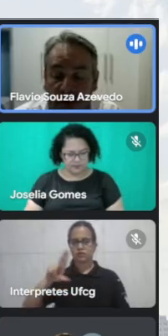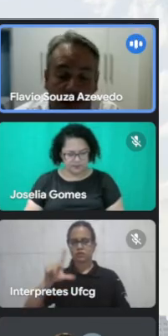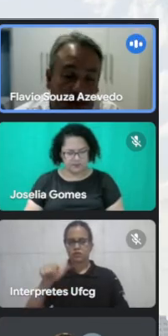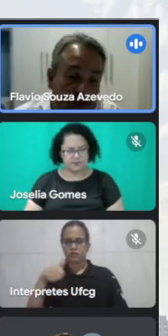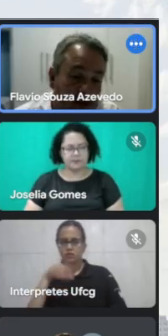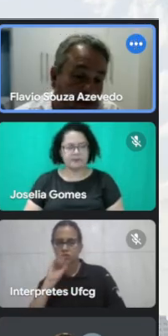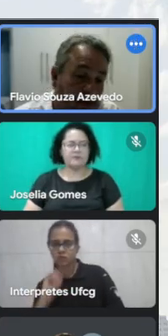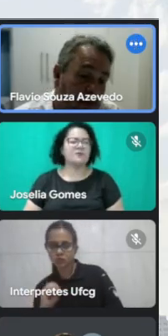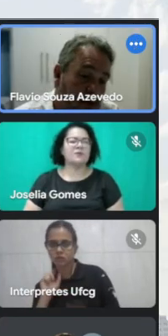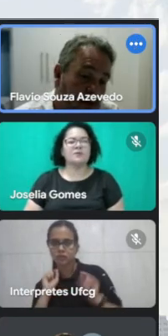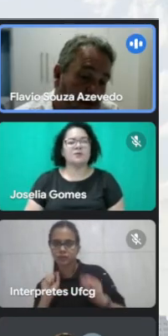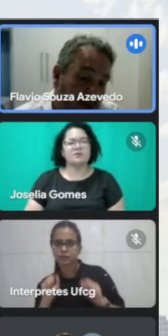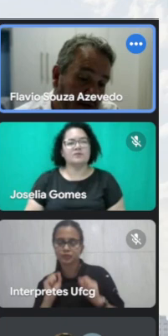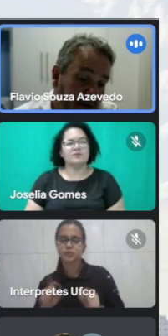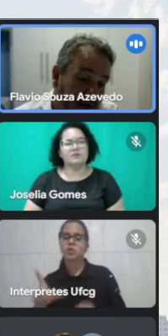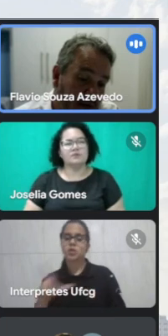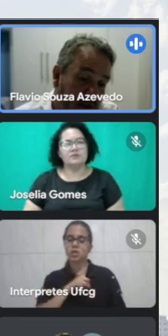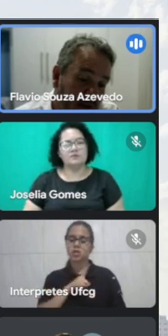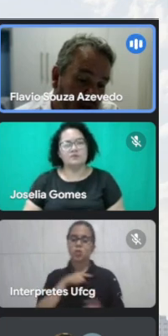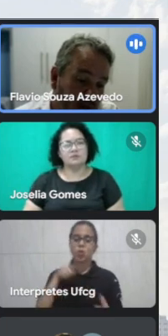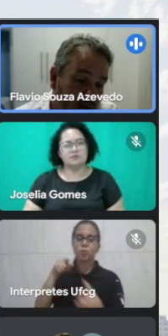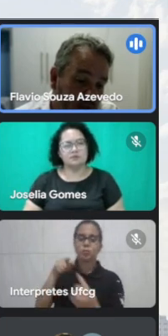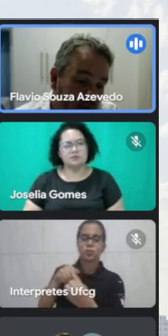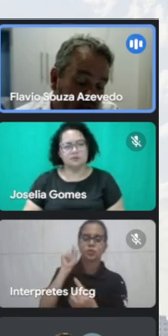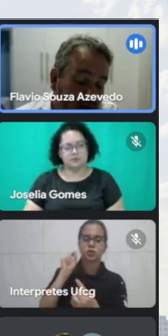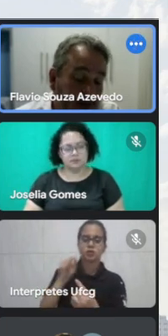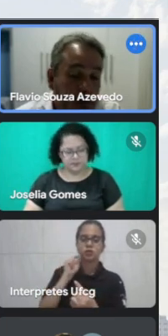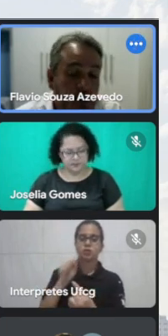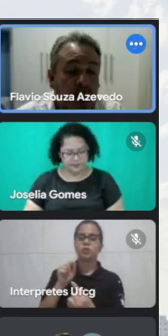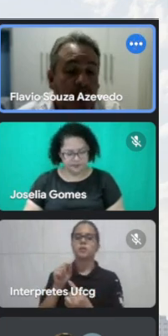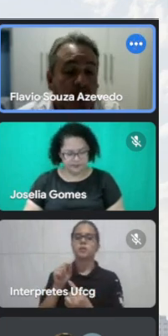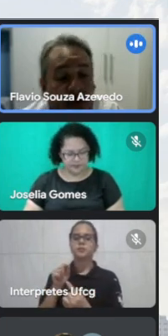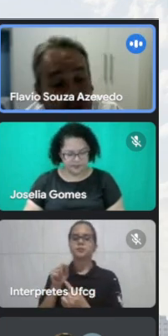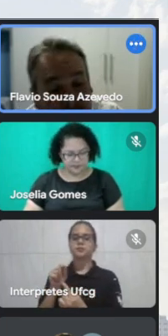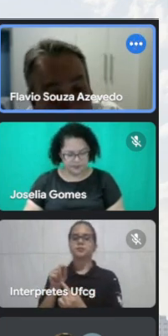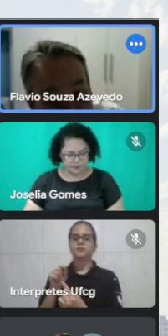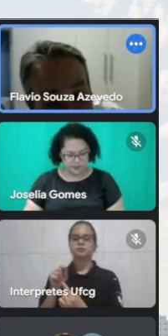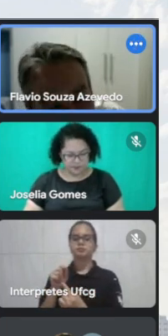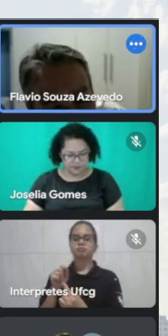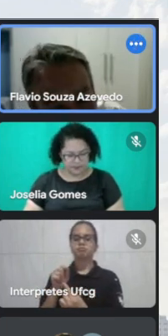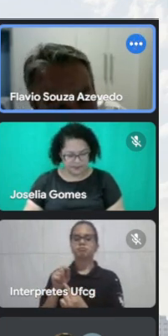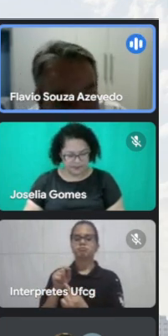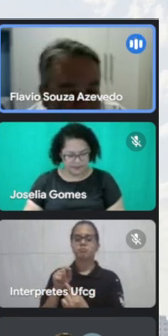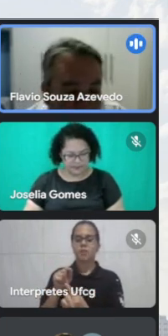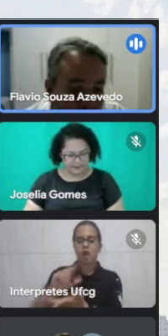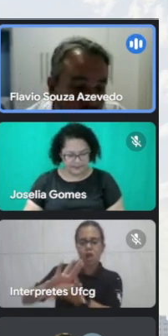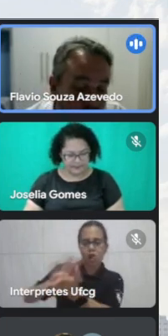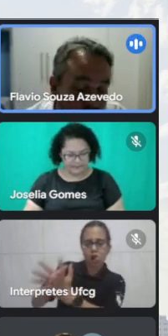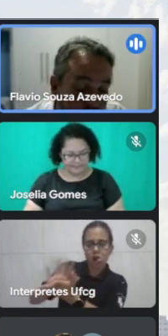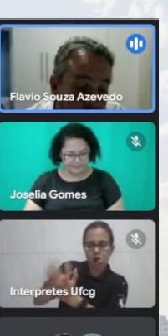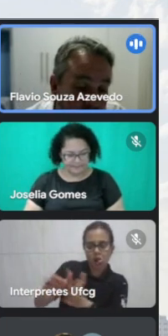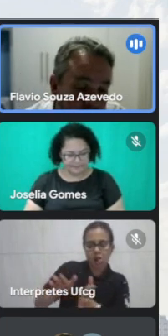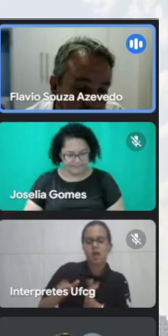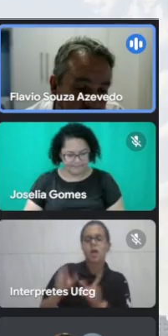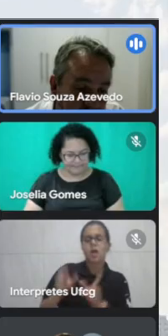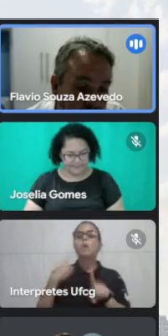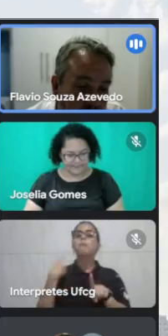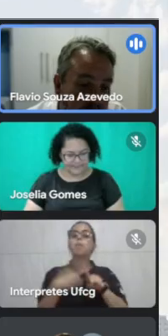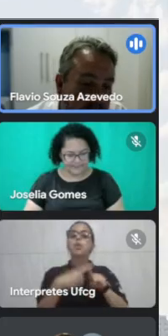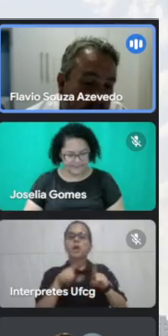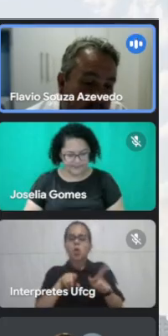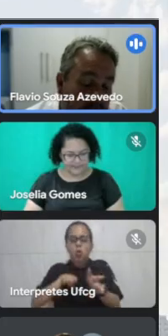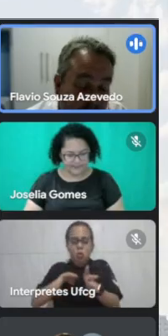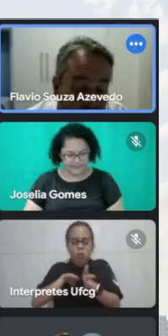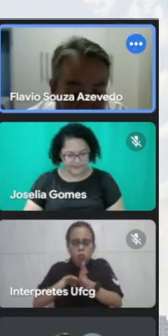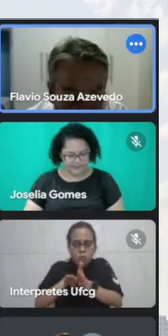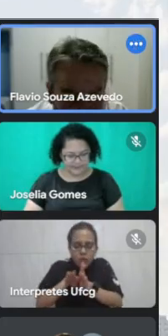dos contaminantes. Então, a fitoestimulação é justamente as bactérias e outros micro-organismos que se instalam aí